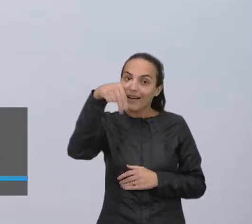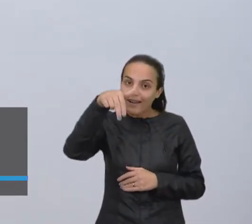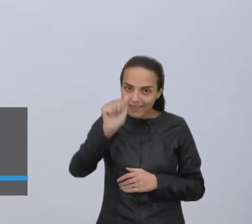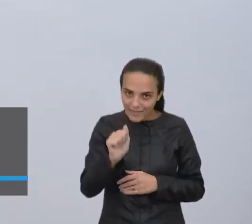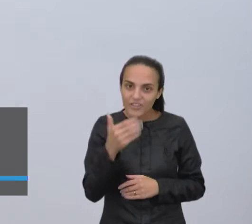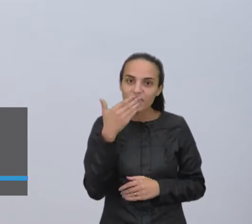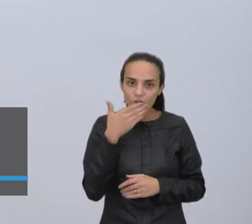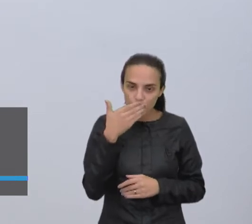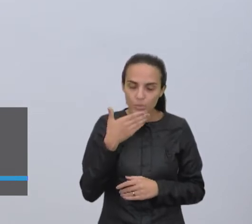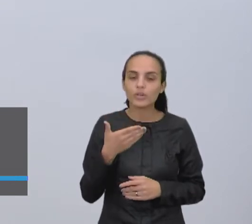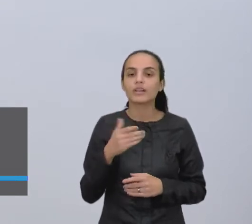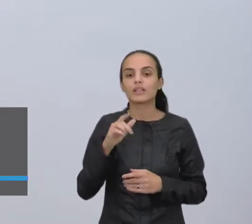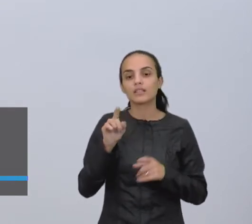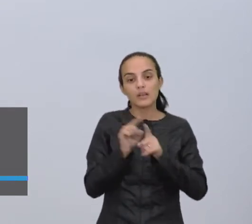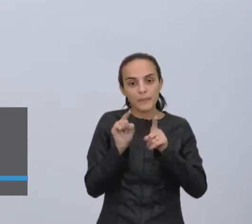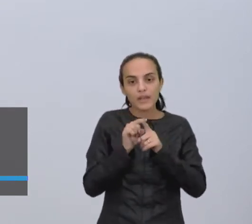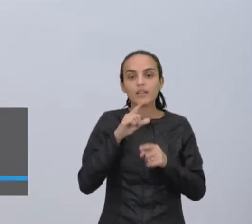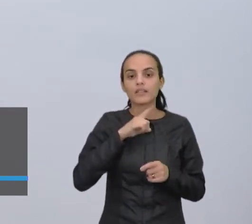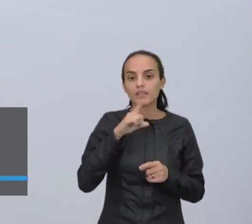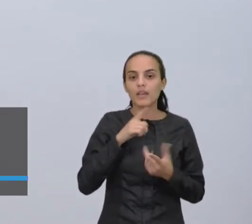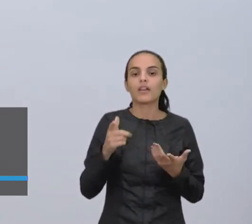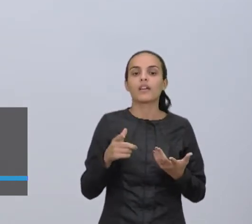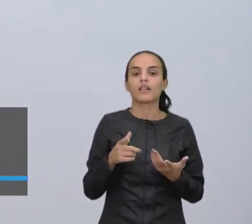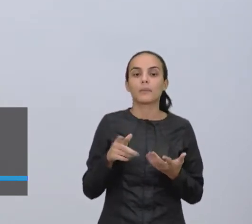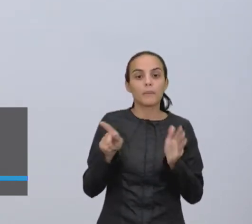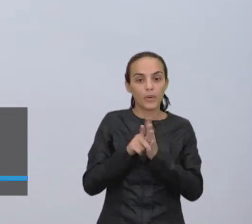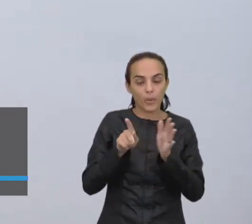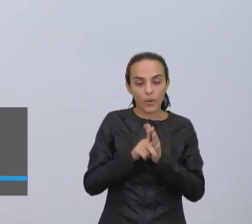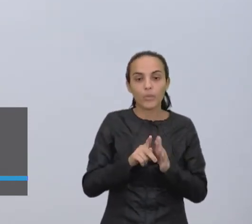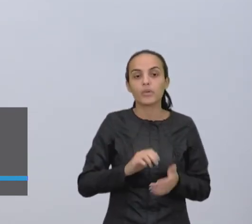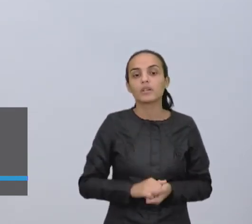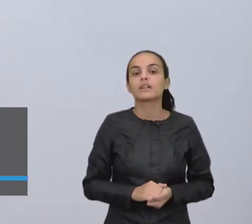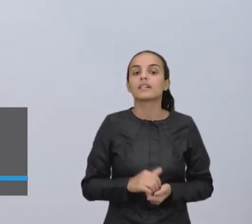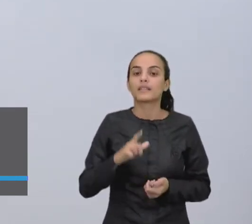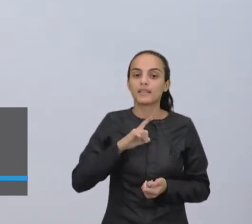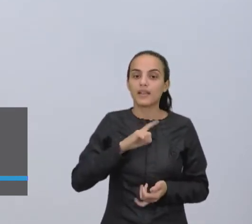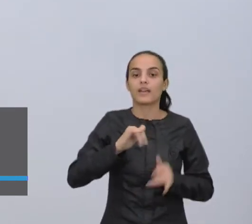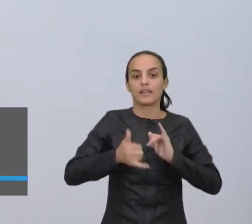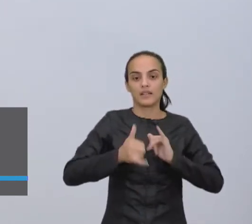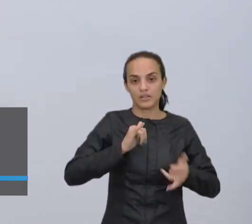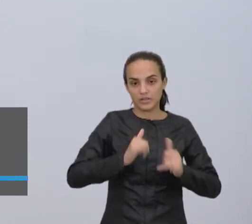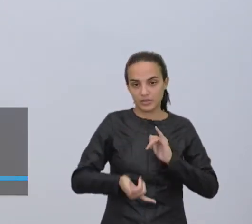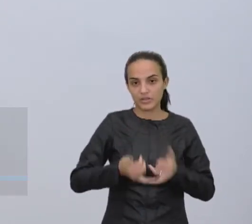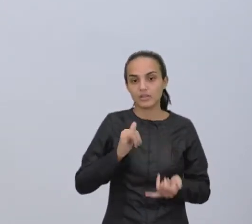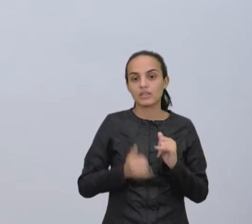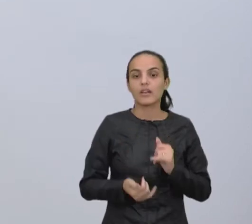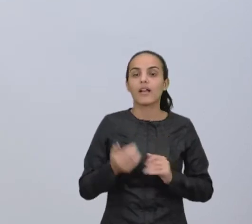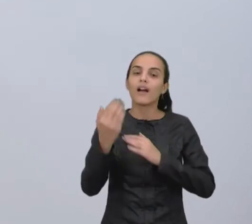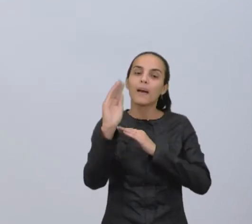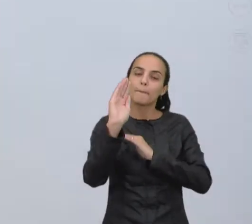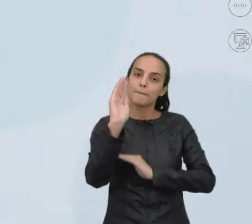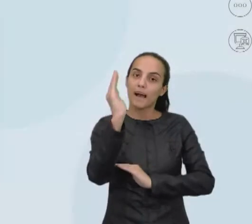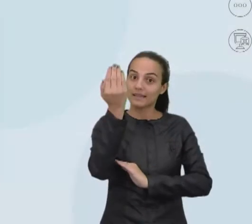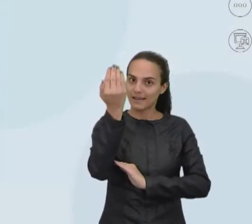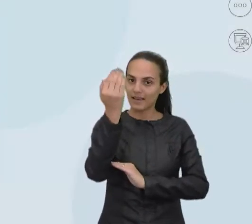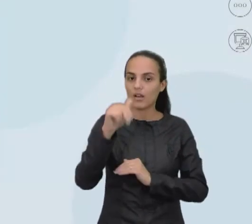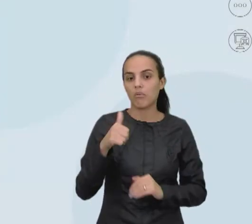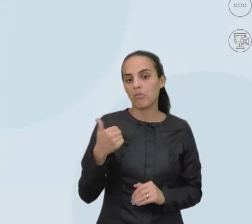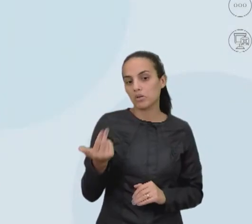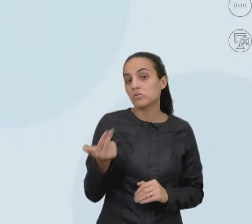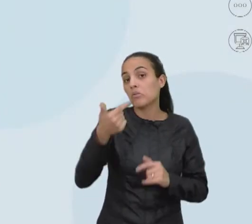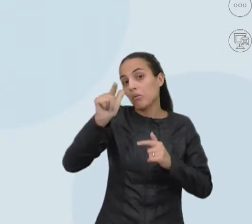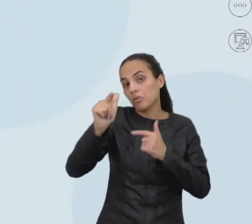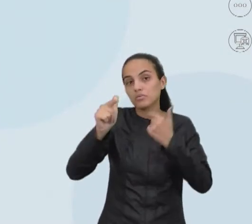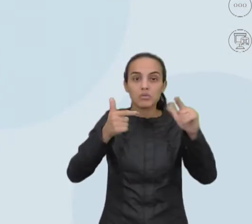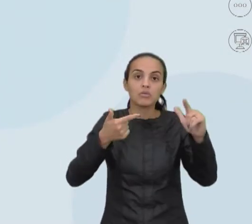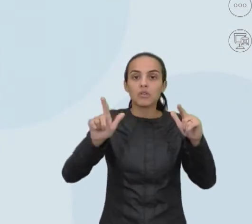tem bastante resíduo vindo da cana que gera energia, lenha e carvão, e outras renováveis que aí vai